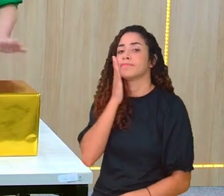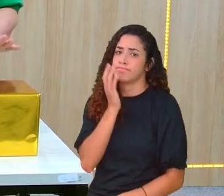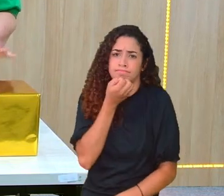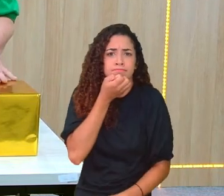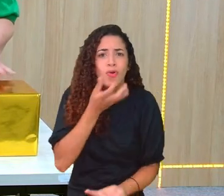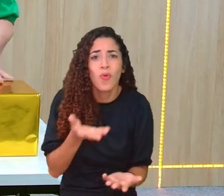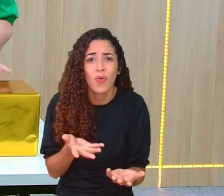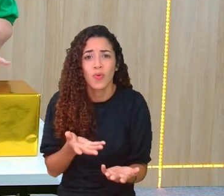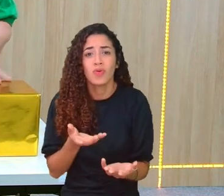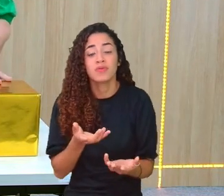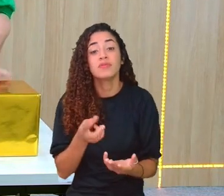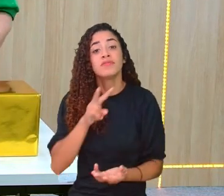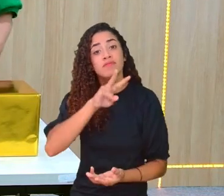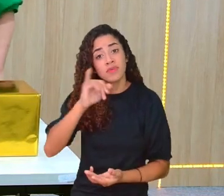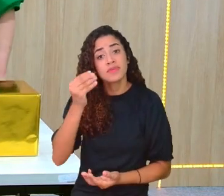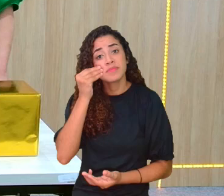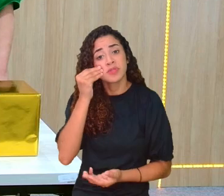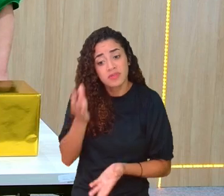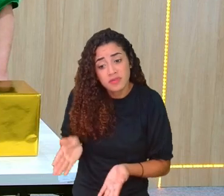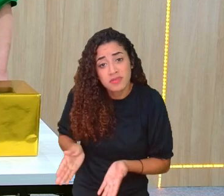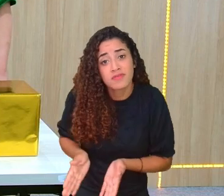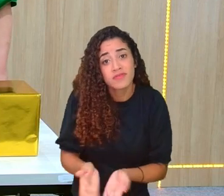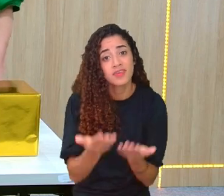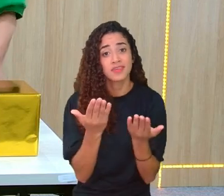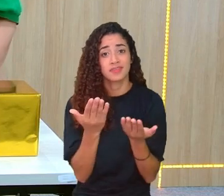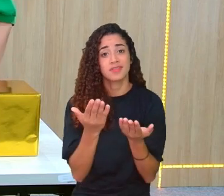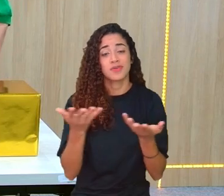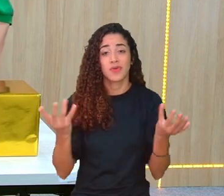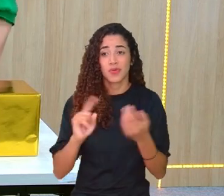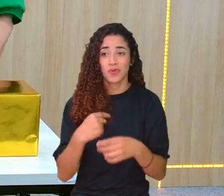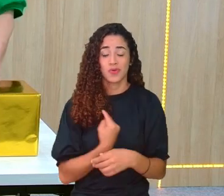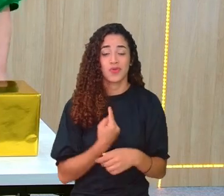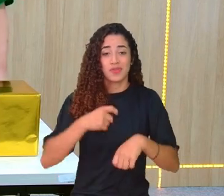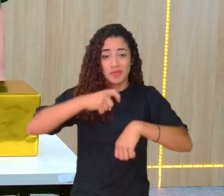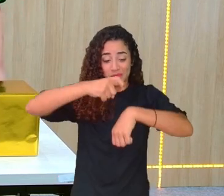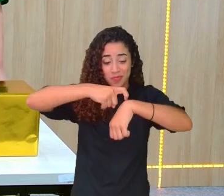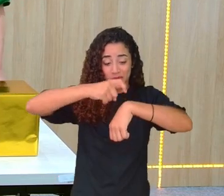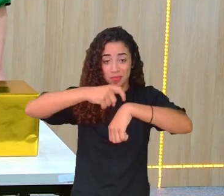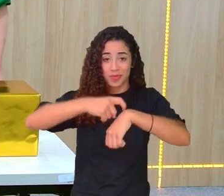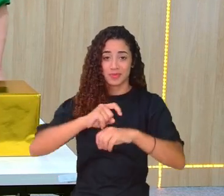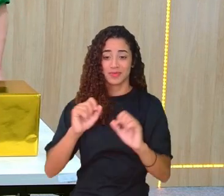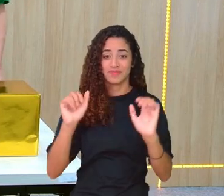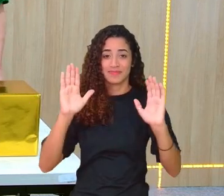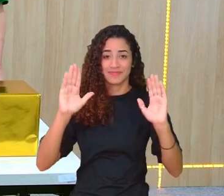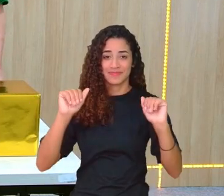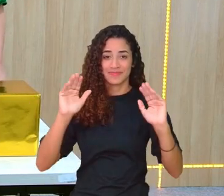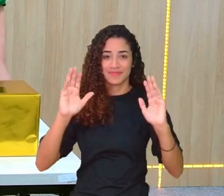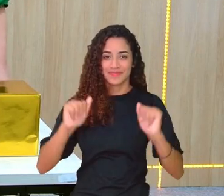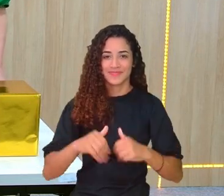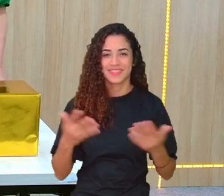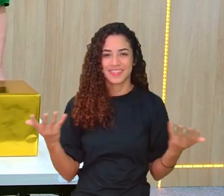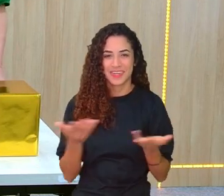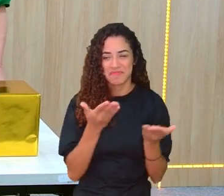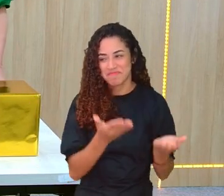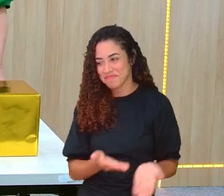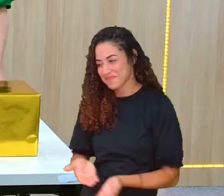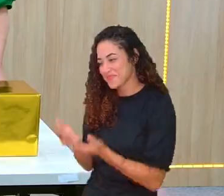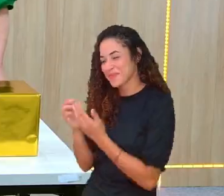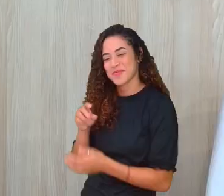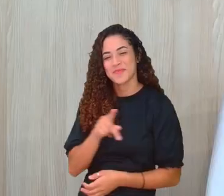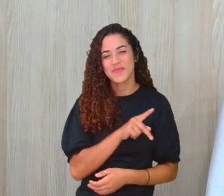Vão experimentar, que agora a gente está na hora do até a próxima aula. Vou dar a palavra para a